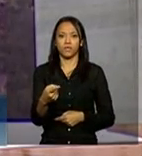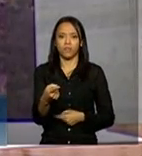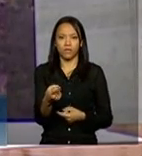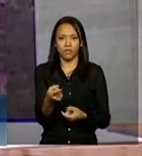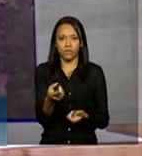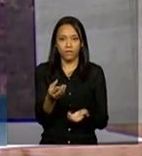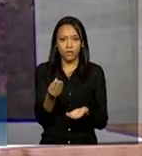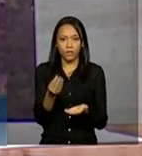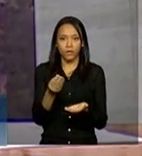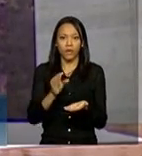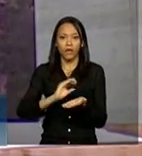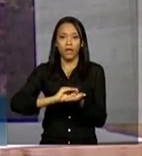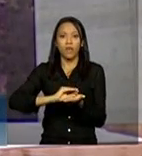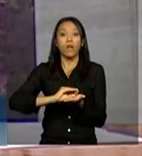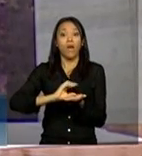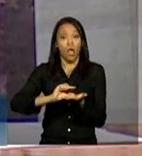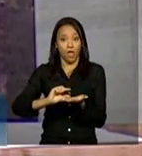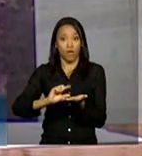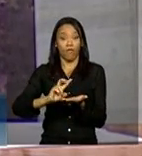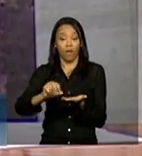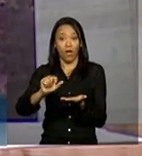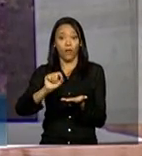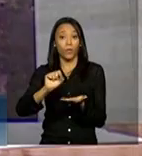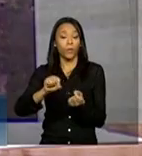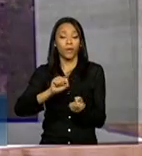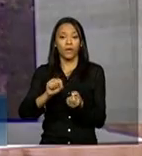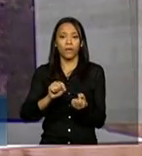julgar conveniente,